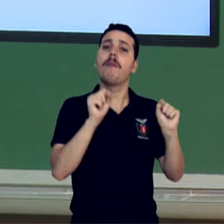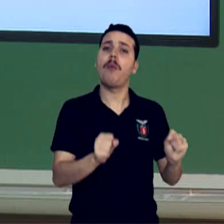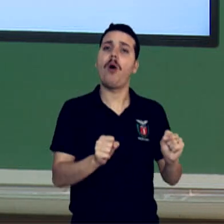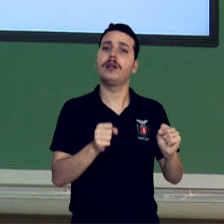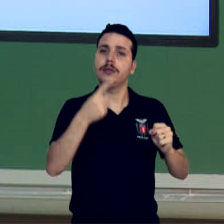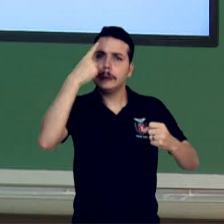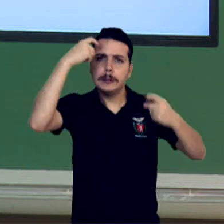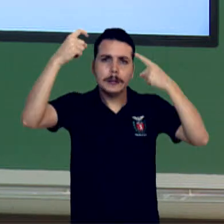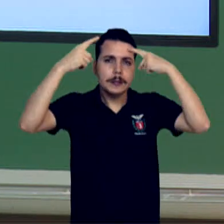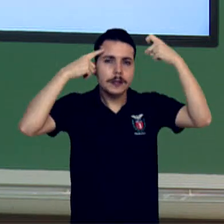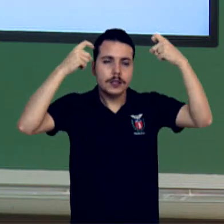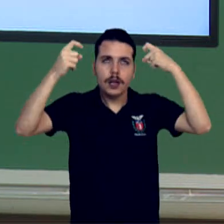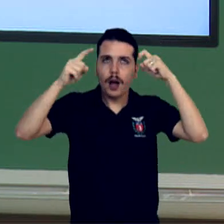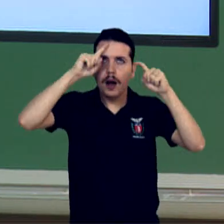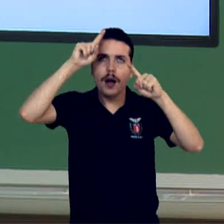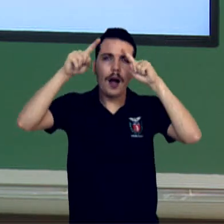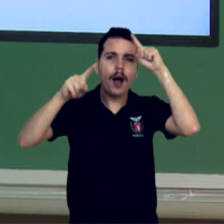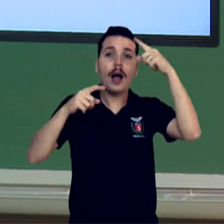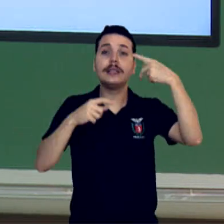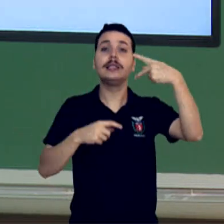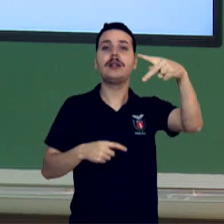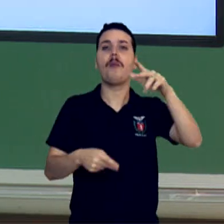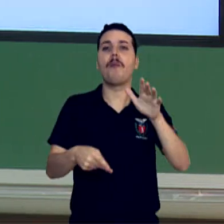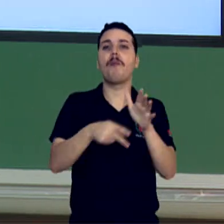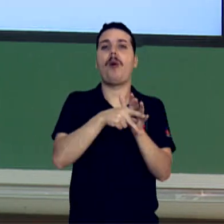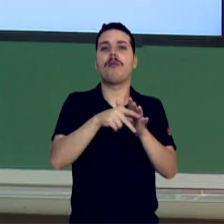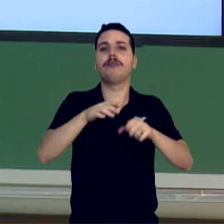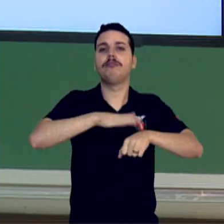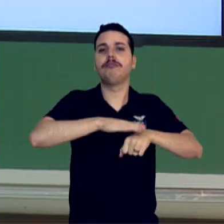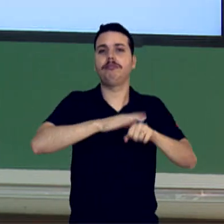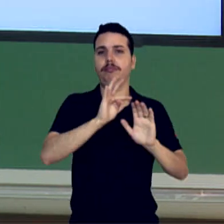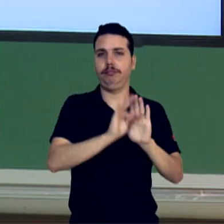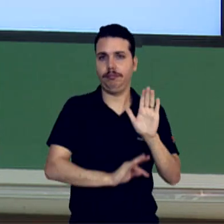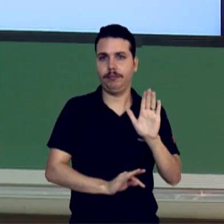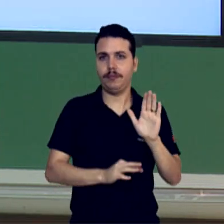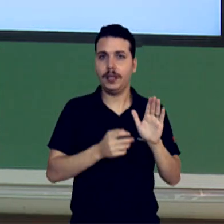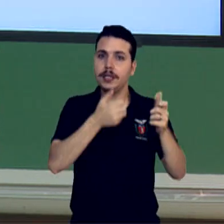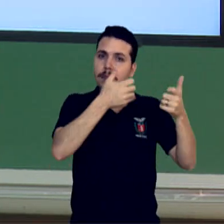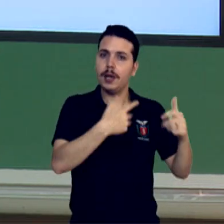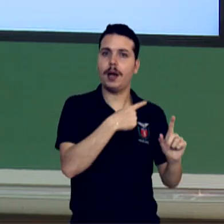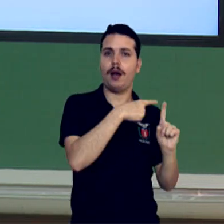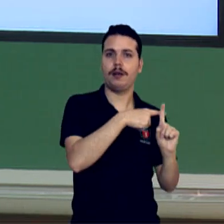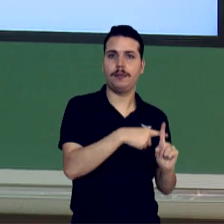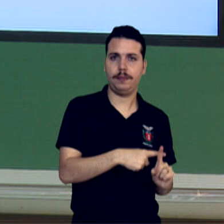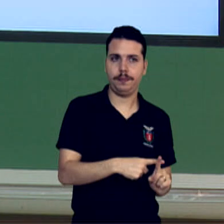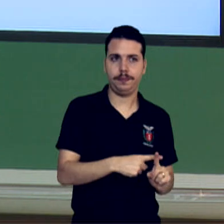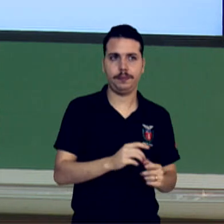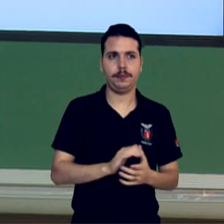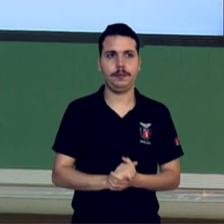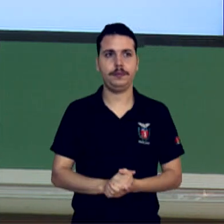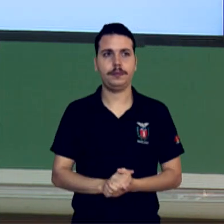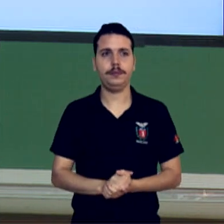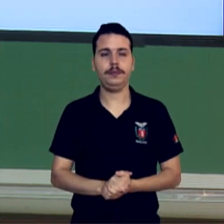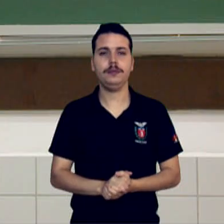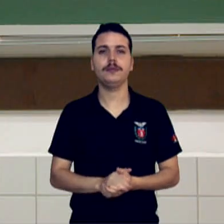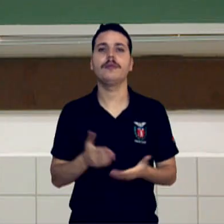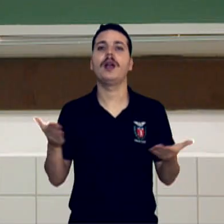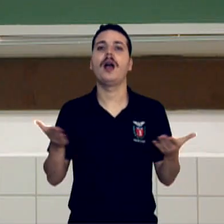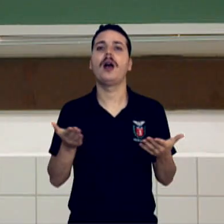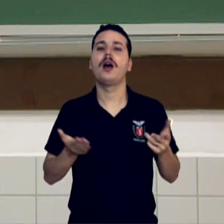seu próprio texto e falar desses pontos positivos, tá certo? Então, agora a gente